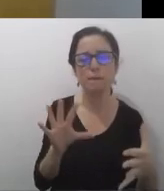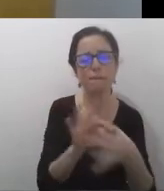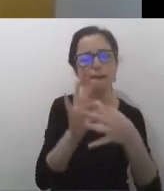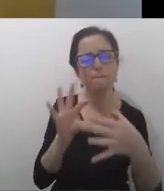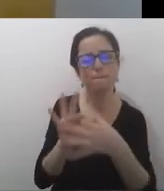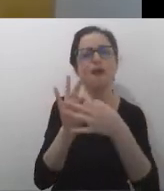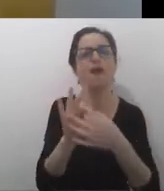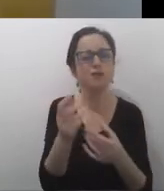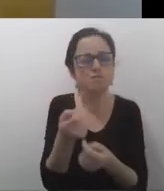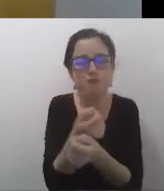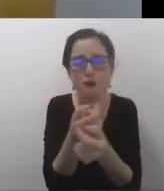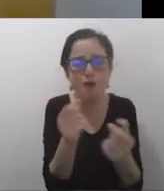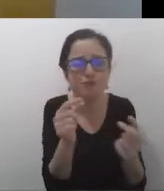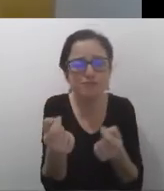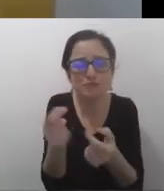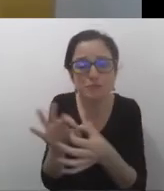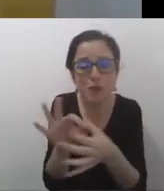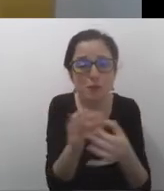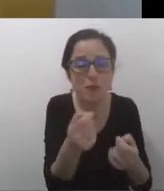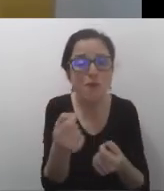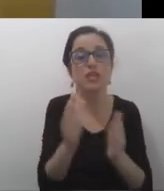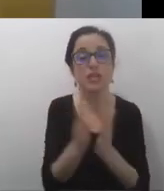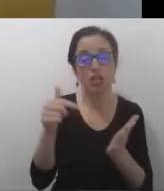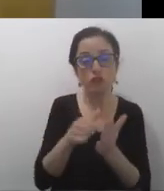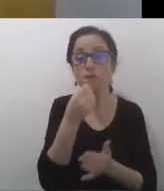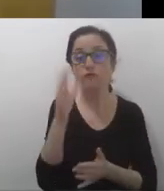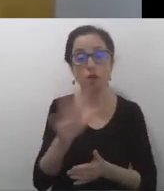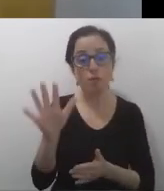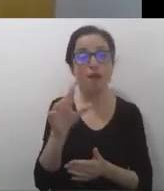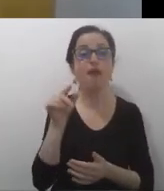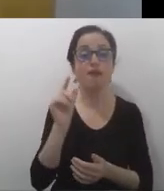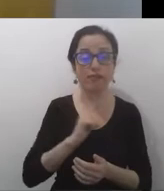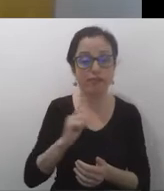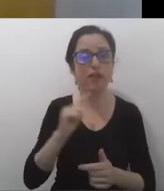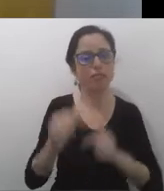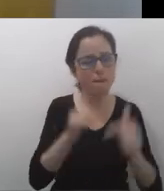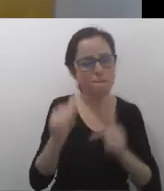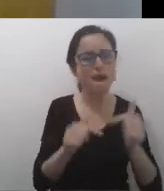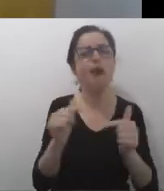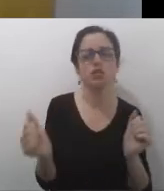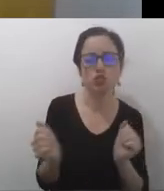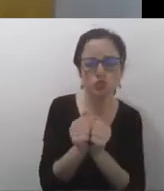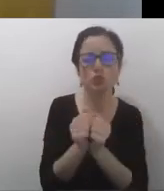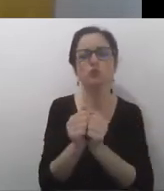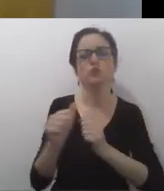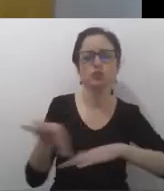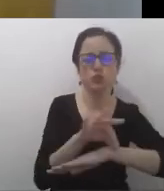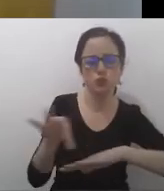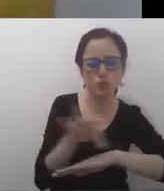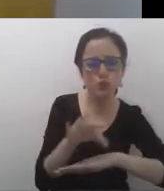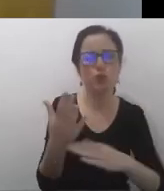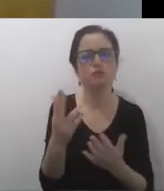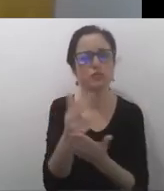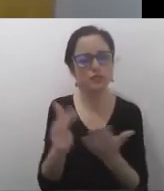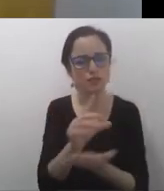a intersecção entre eles é mais rara ainda. Então, eu acho que esse livro tem esse efeito de ter juntado, né,